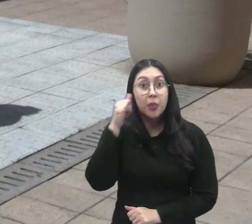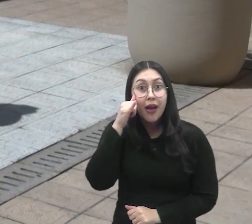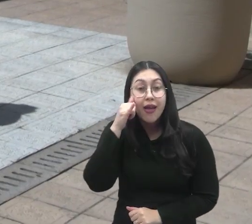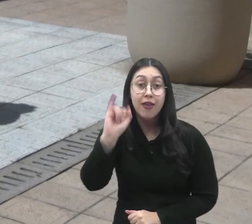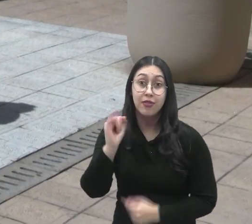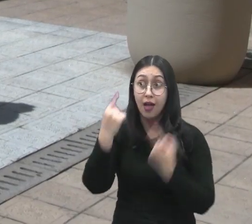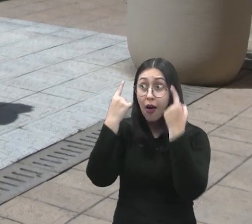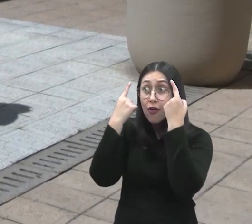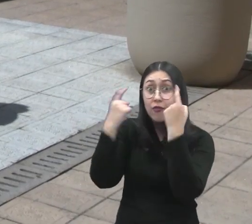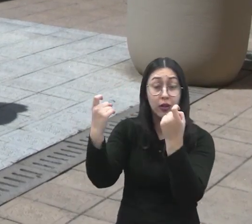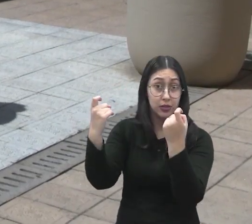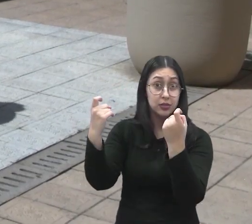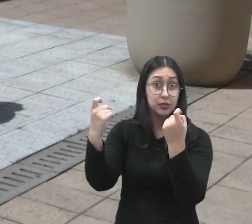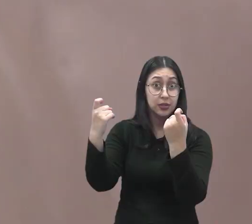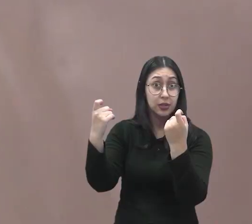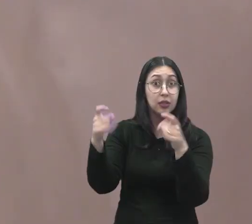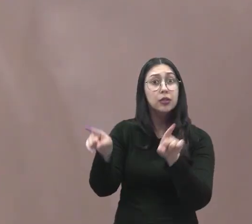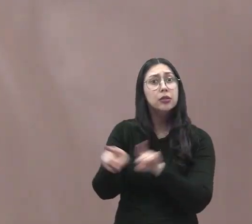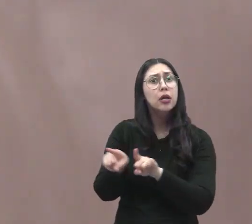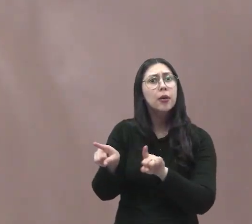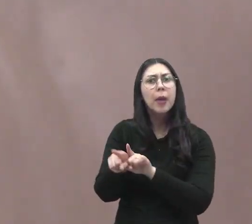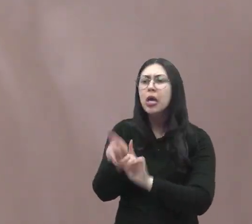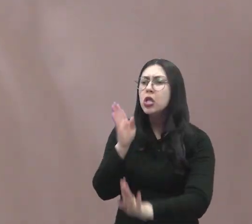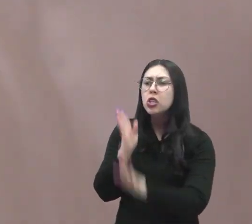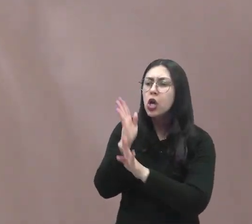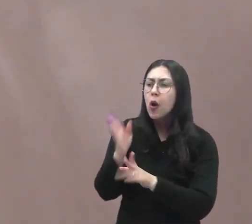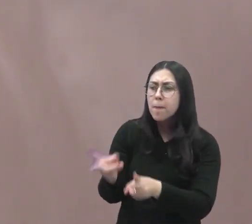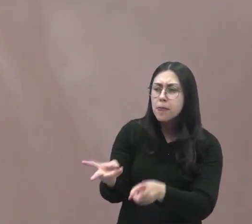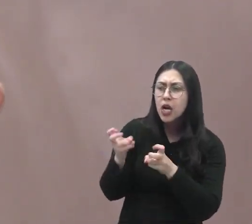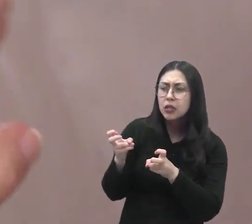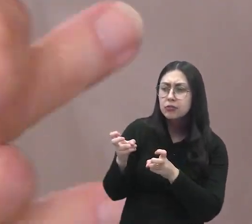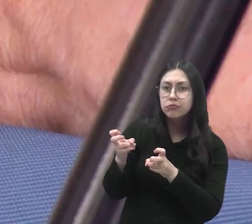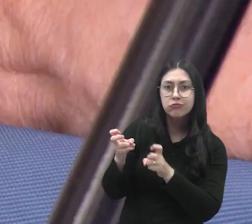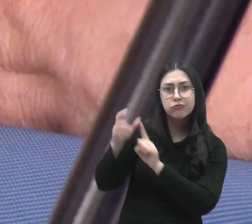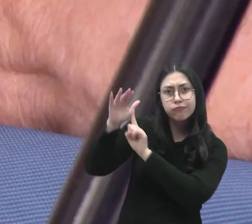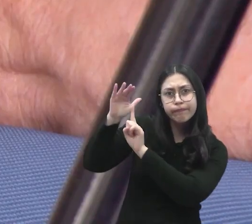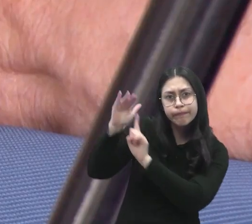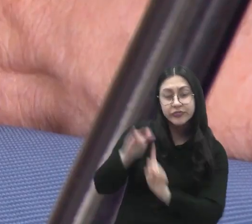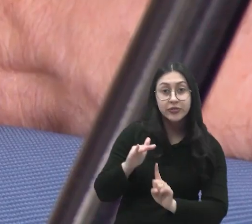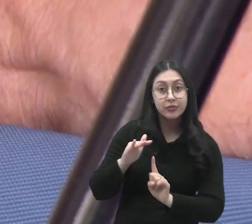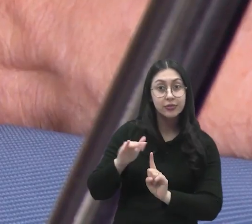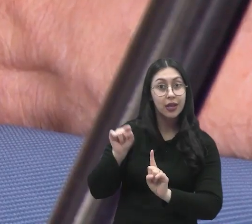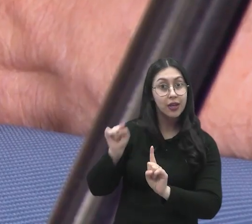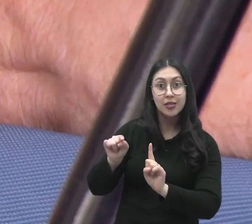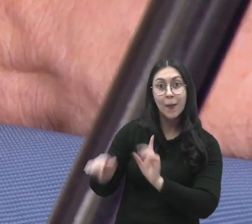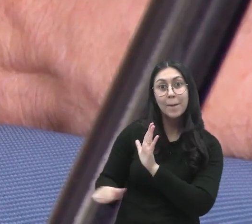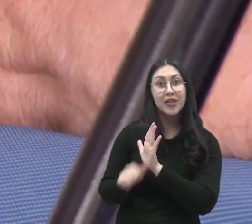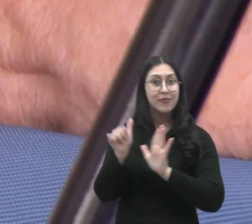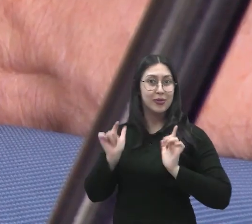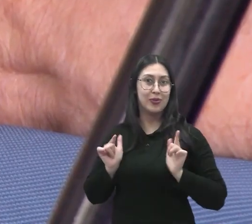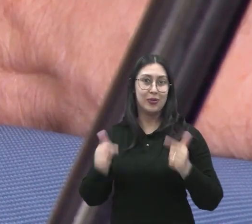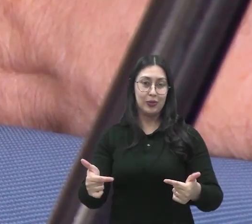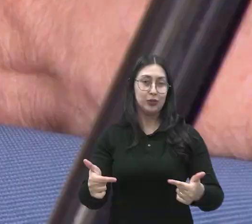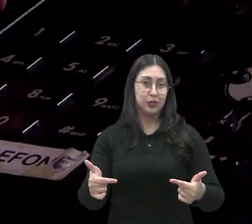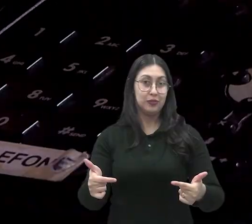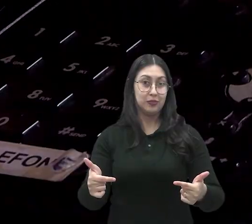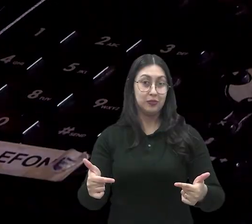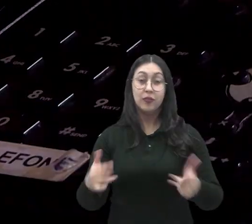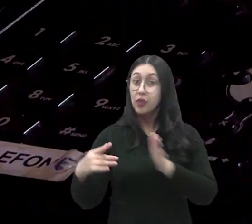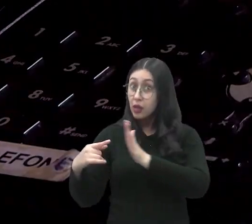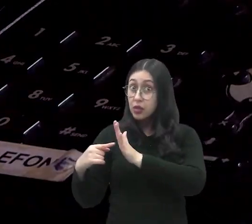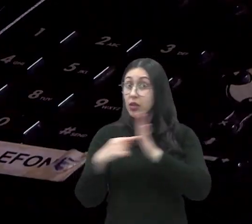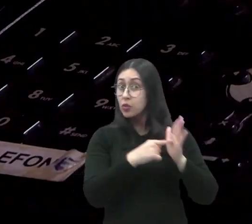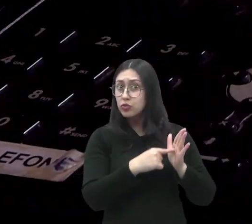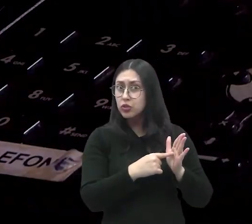para prevenir a violência. E identificar os abusos é o primeiro passo para interrompê-los.